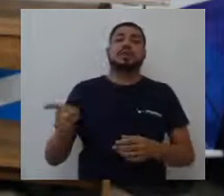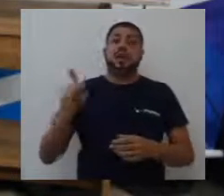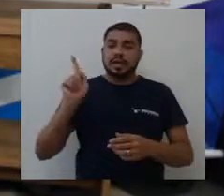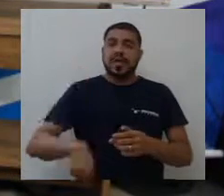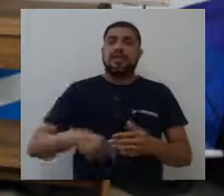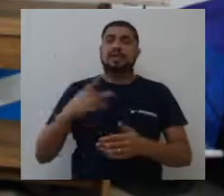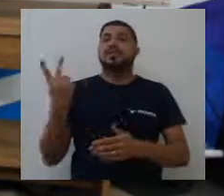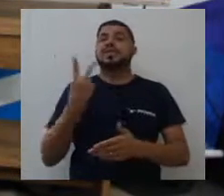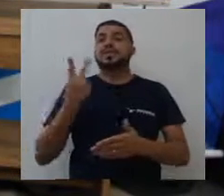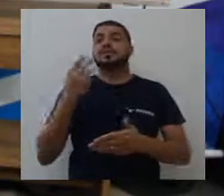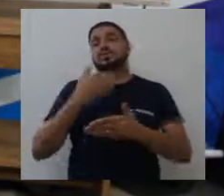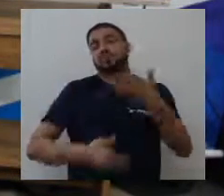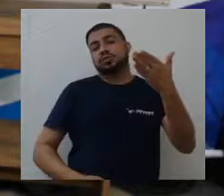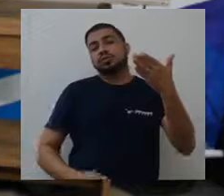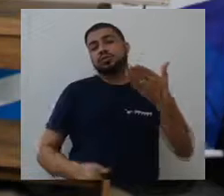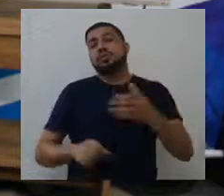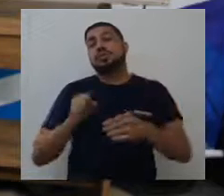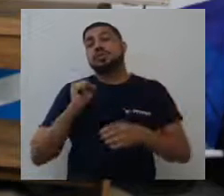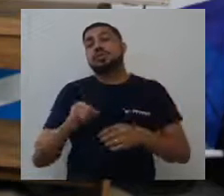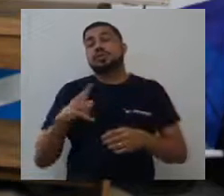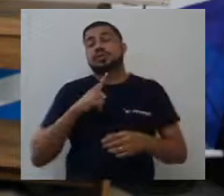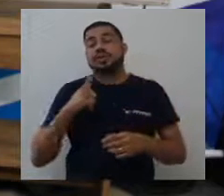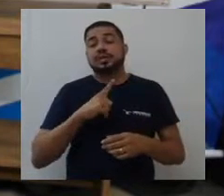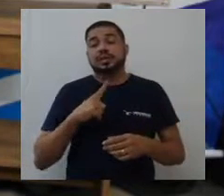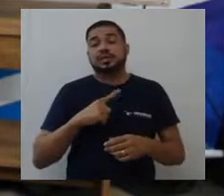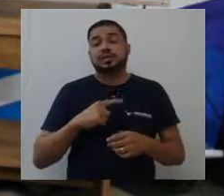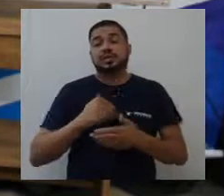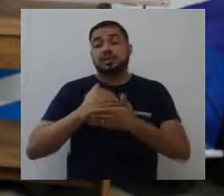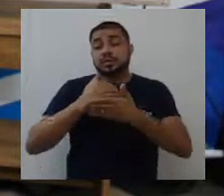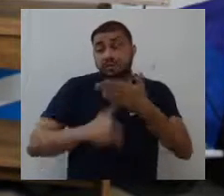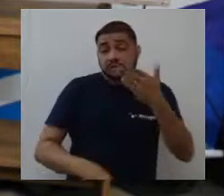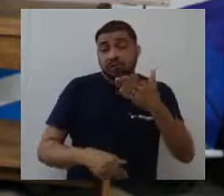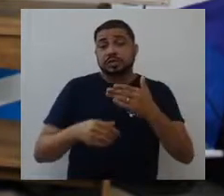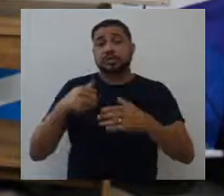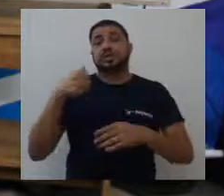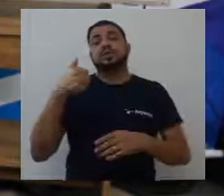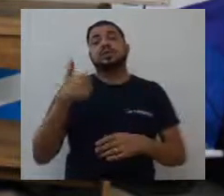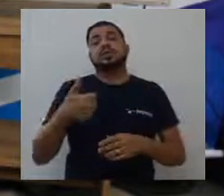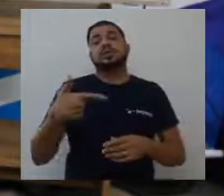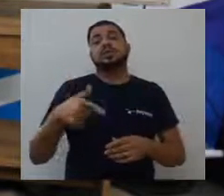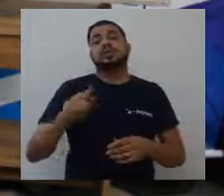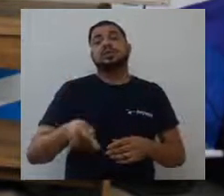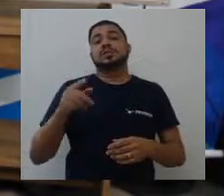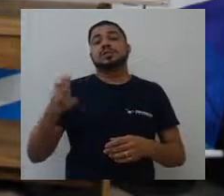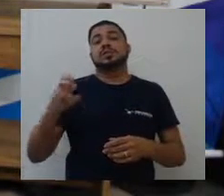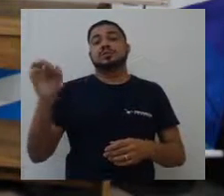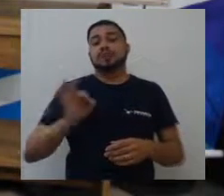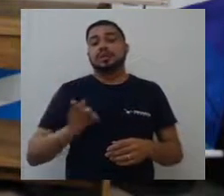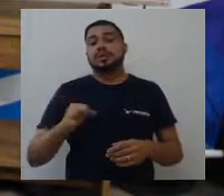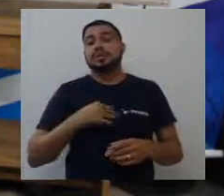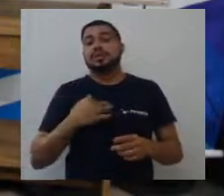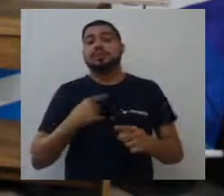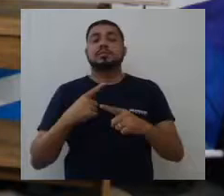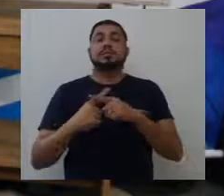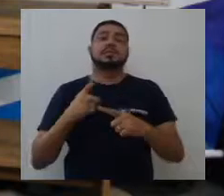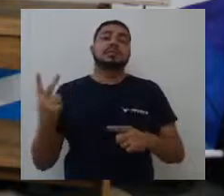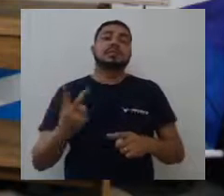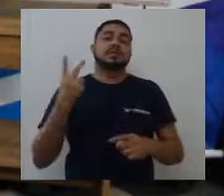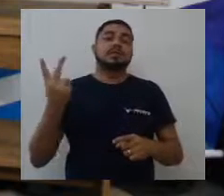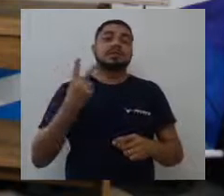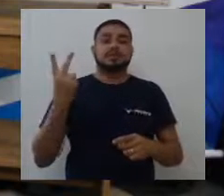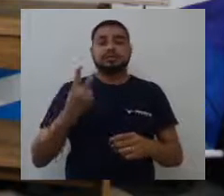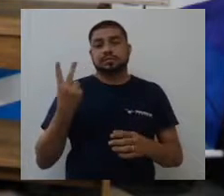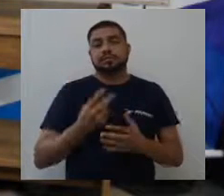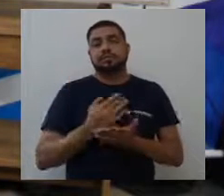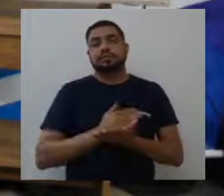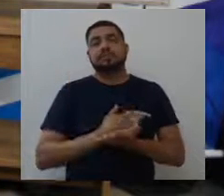Se ligou? Então quer dizer que se eu tenho que dar um desconto de 12,5%, eu vou multiplicar esse valor do preço, o